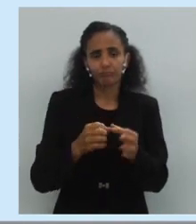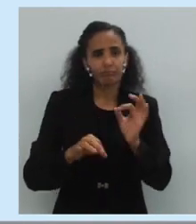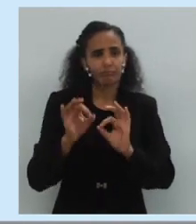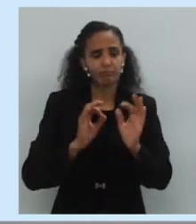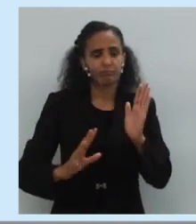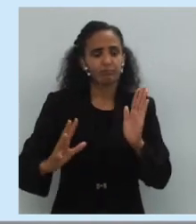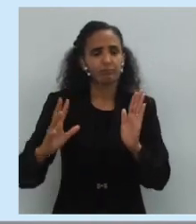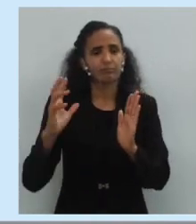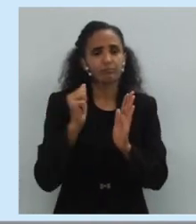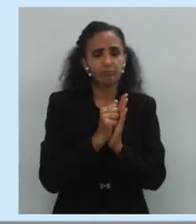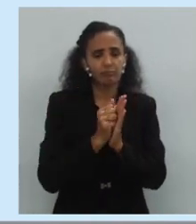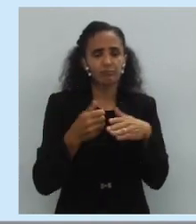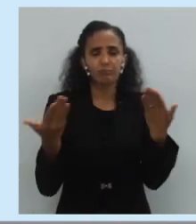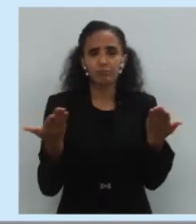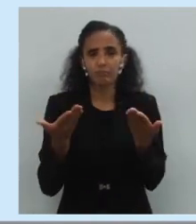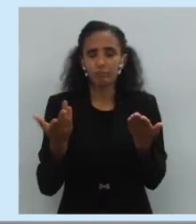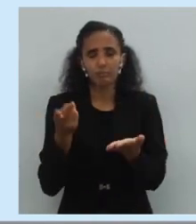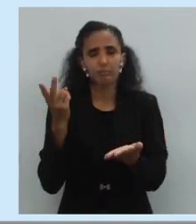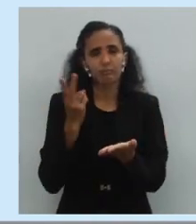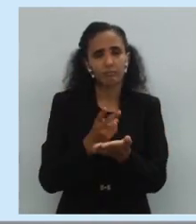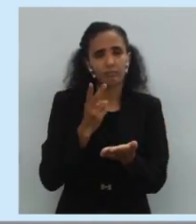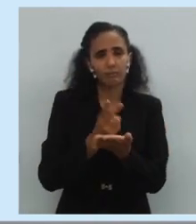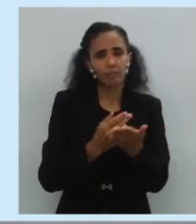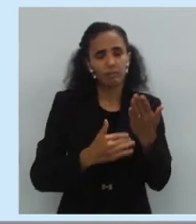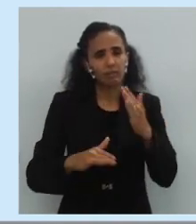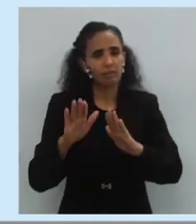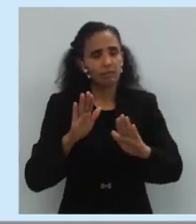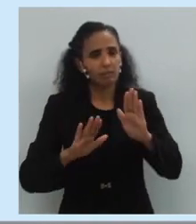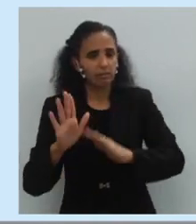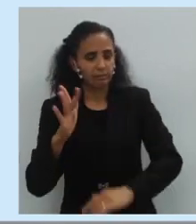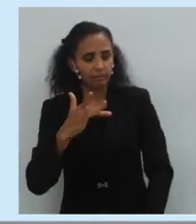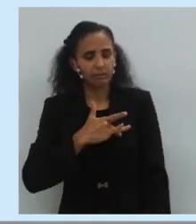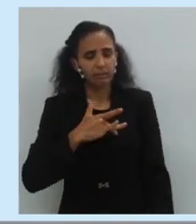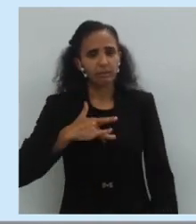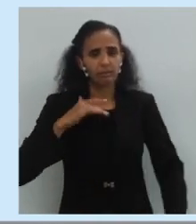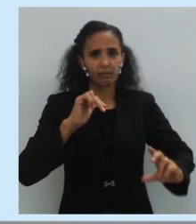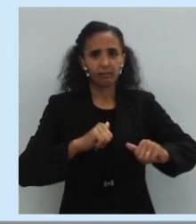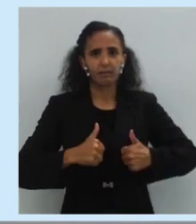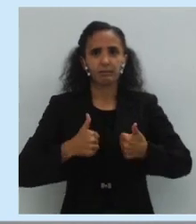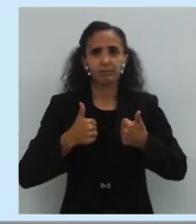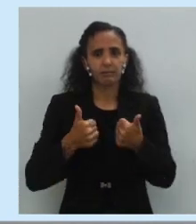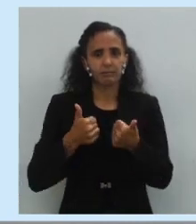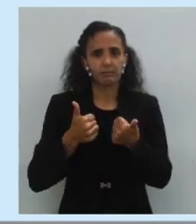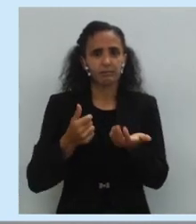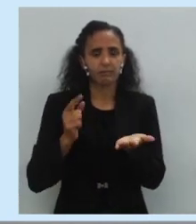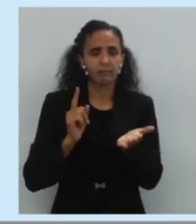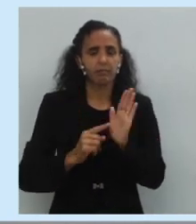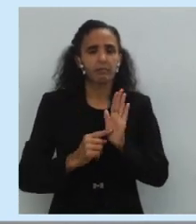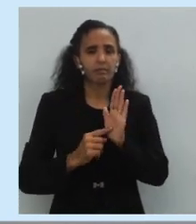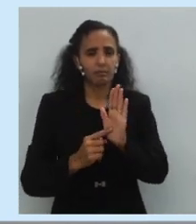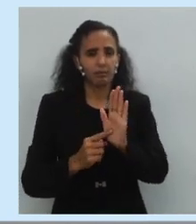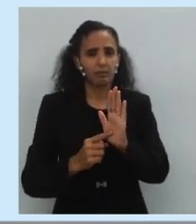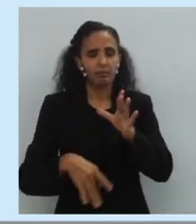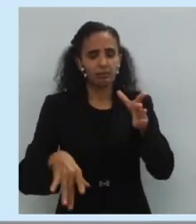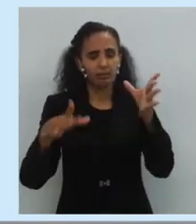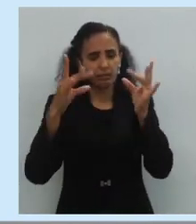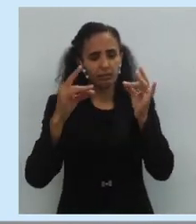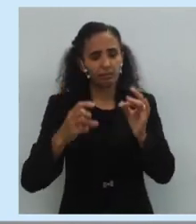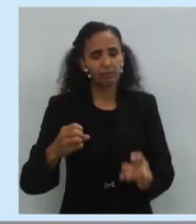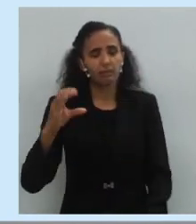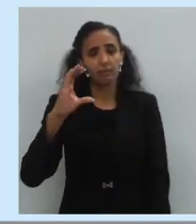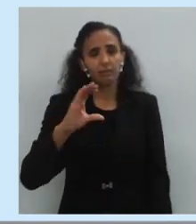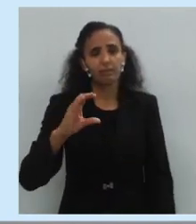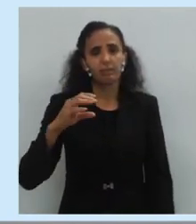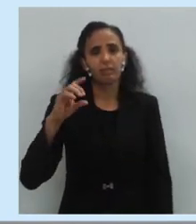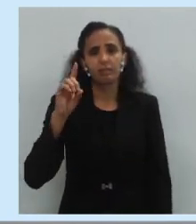são causados pelo HIV? A maioria das pessoas que são saudáveis apresentam aí